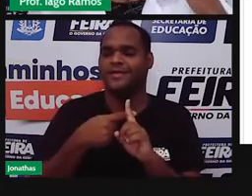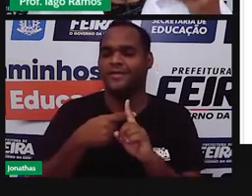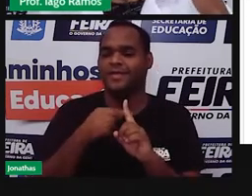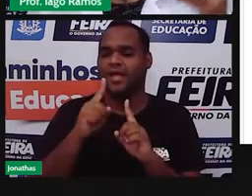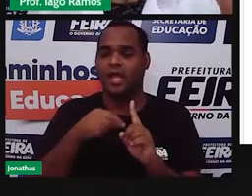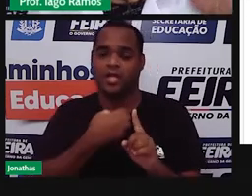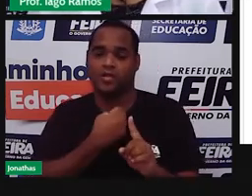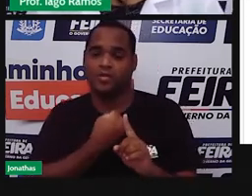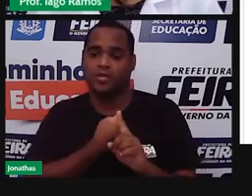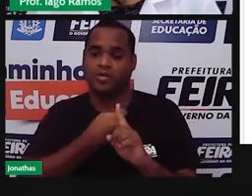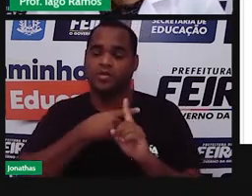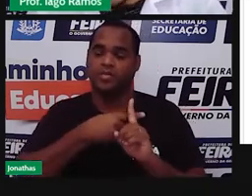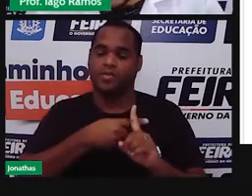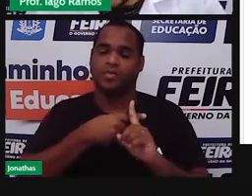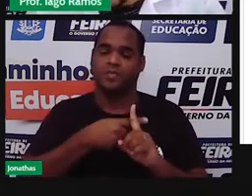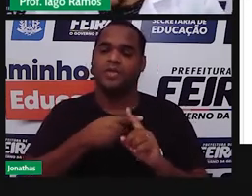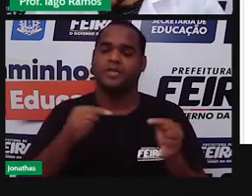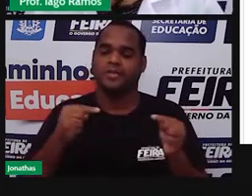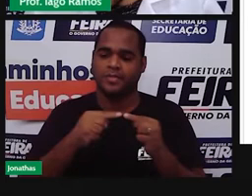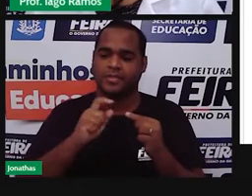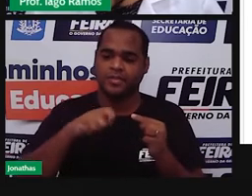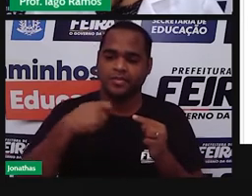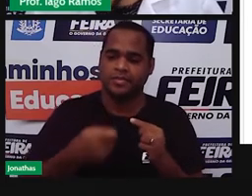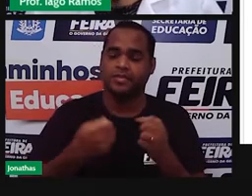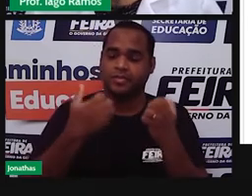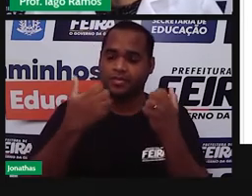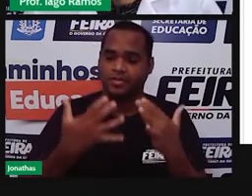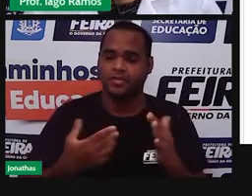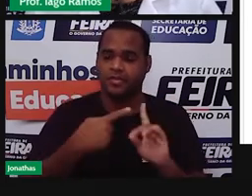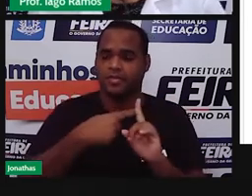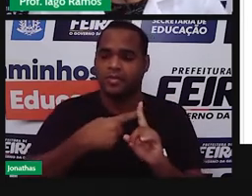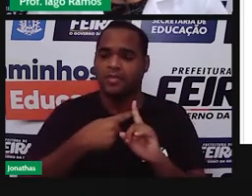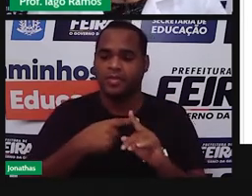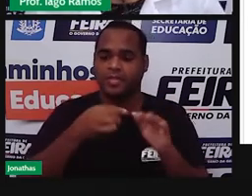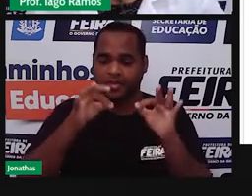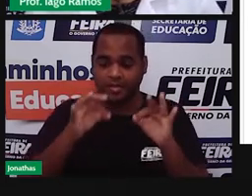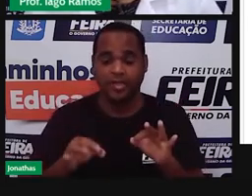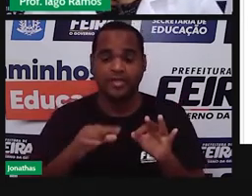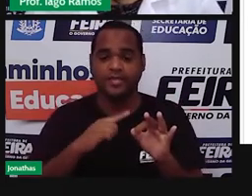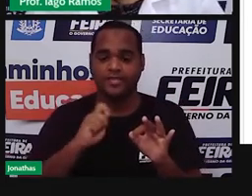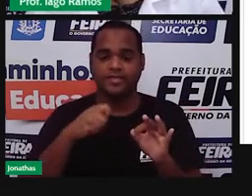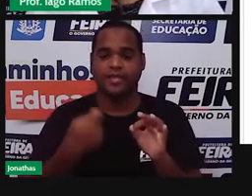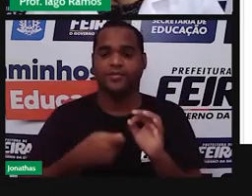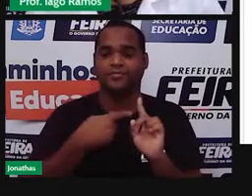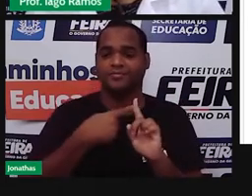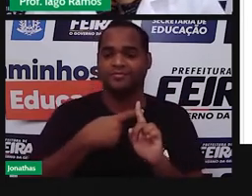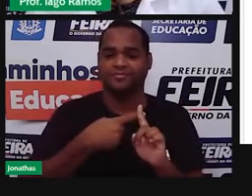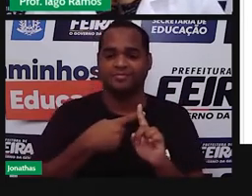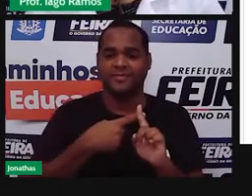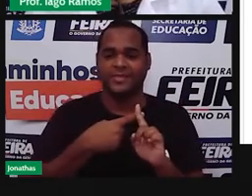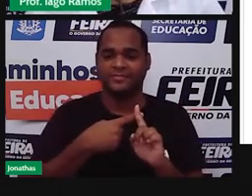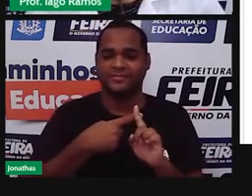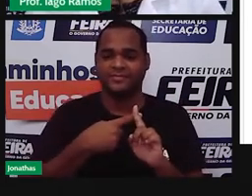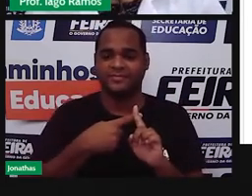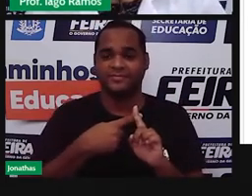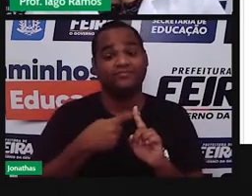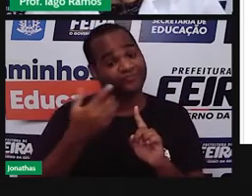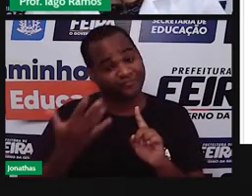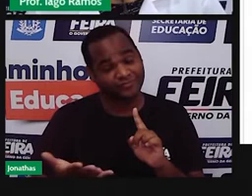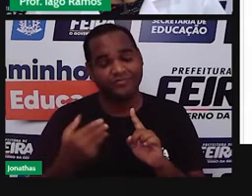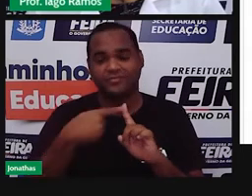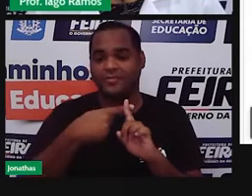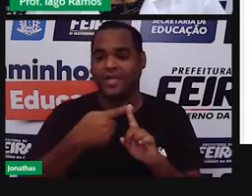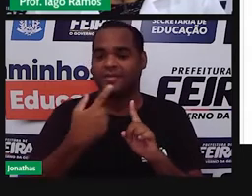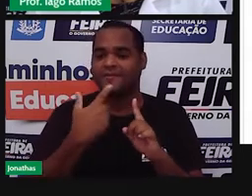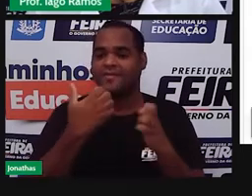Número positivo, tá? Então vamos colocar um sinalzinho de mais. Esse mais é para dizer